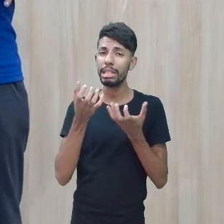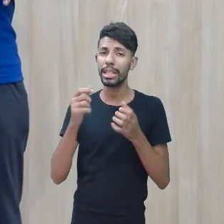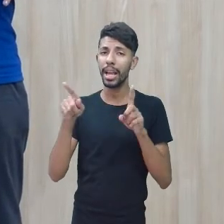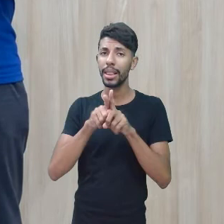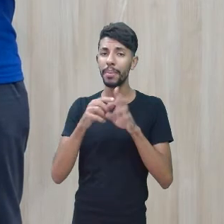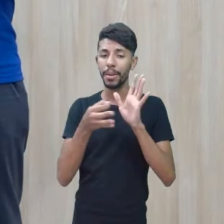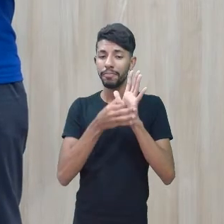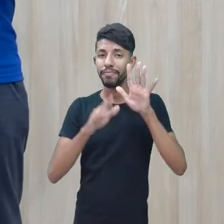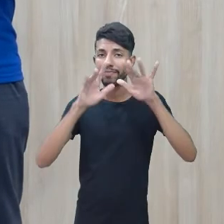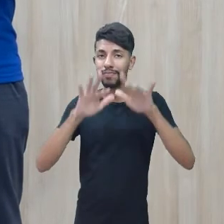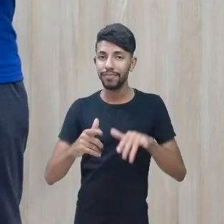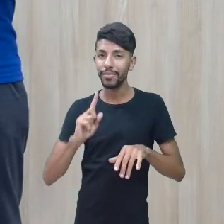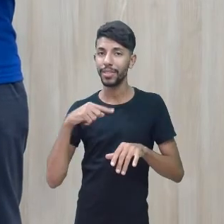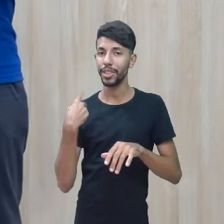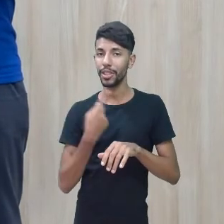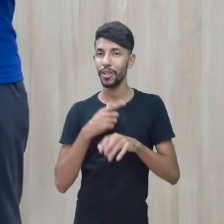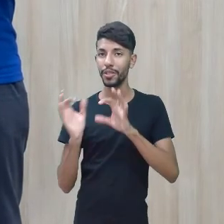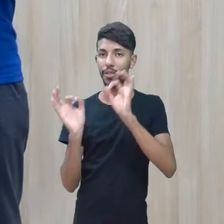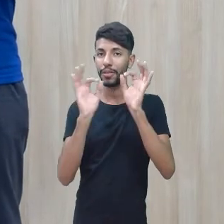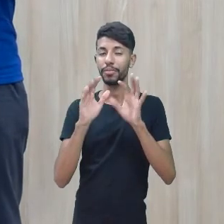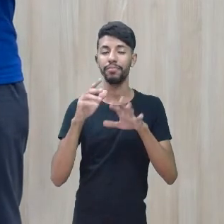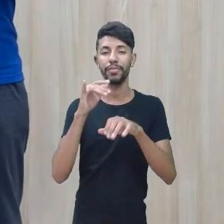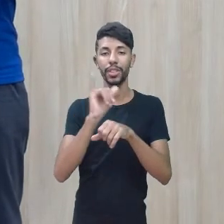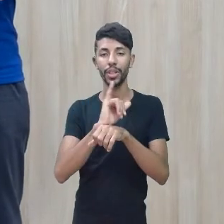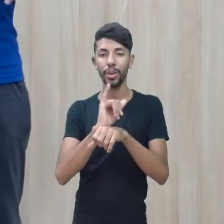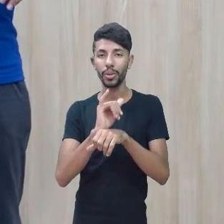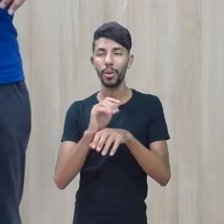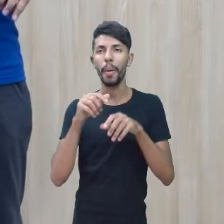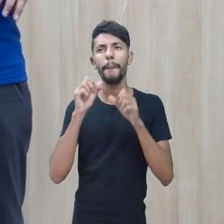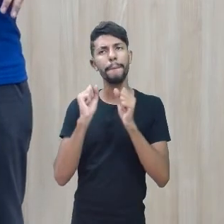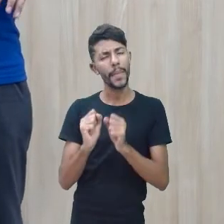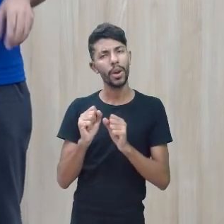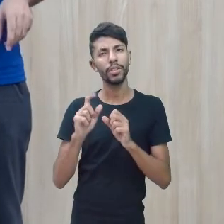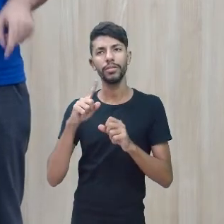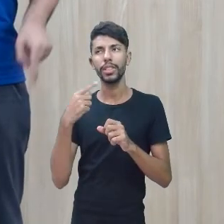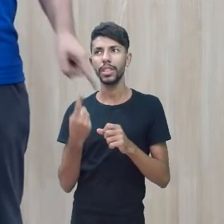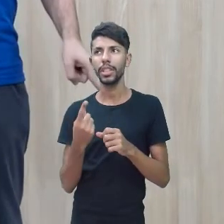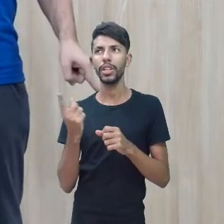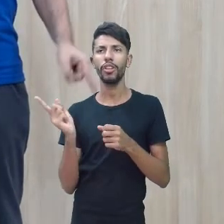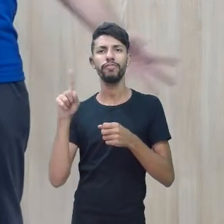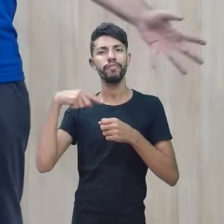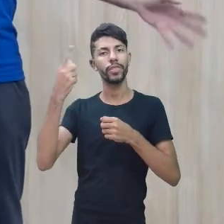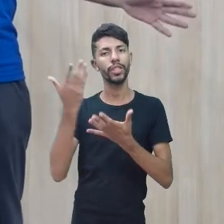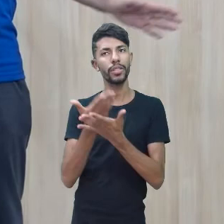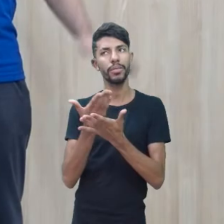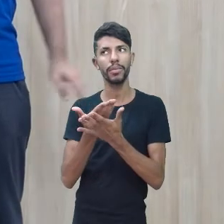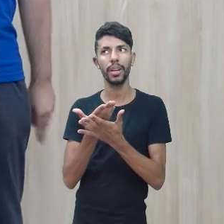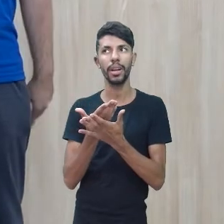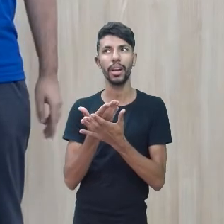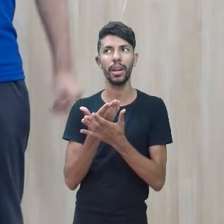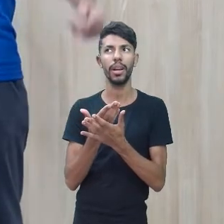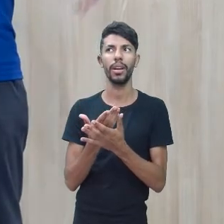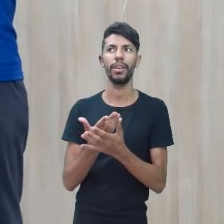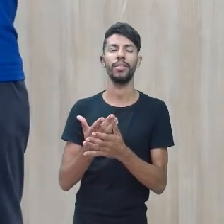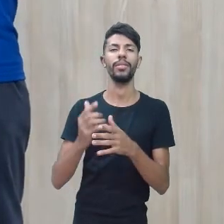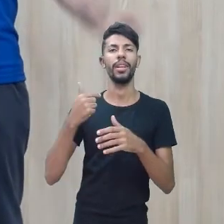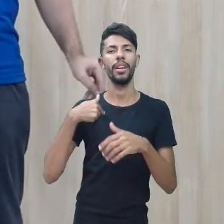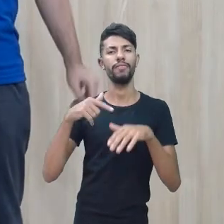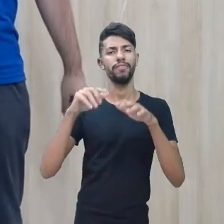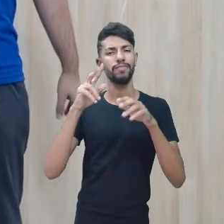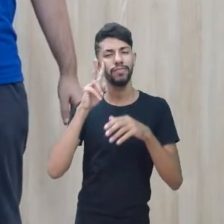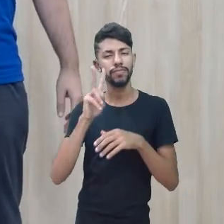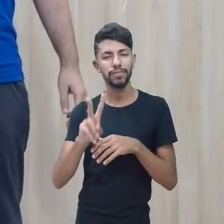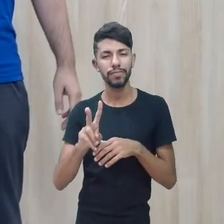no canal do YouTube, deixa lá um comentáriozinho, que nós vemos aqui na próxima aula. Eita, professora Vanessa, quase que não sai os